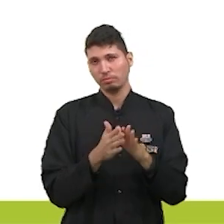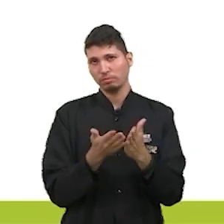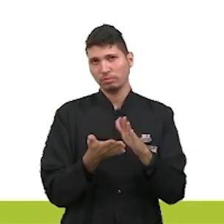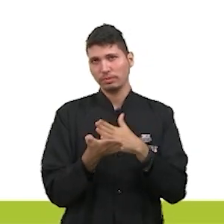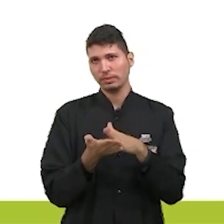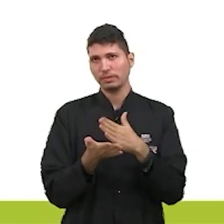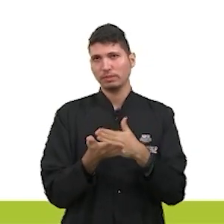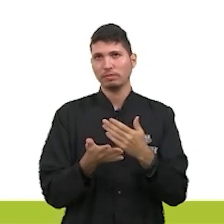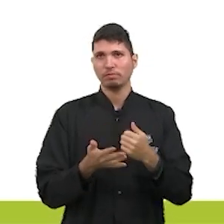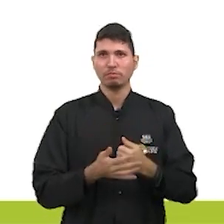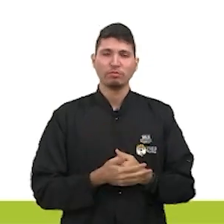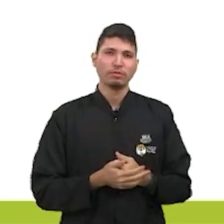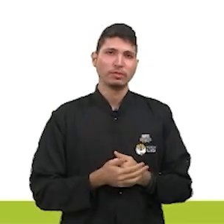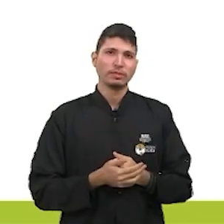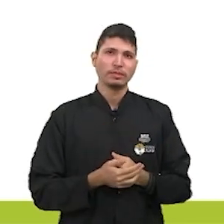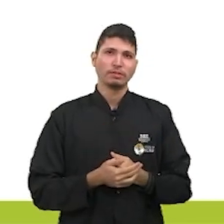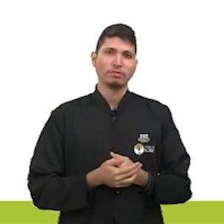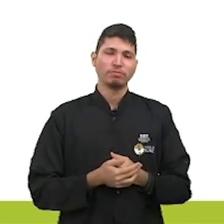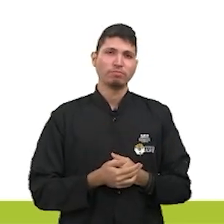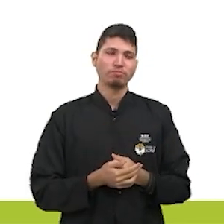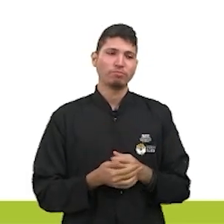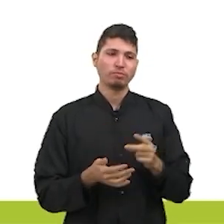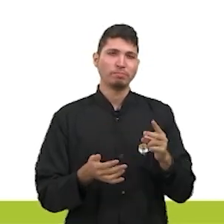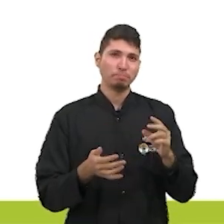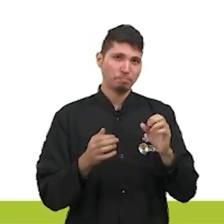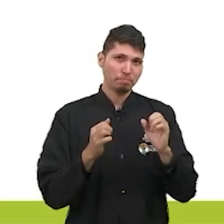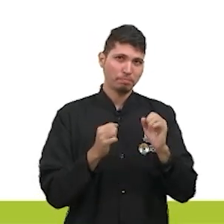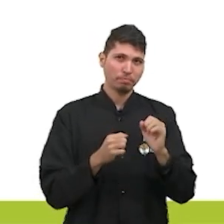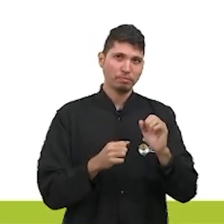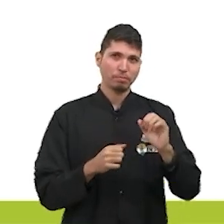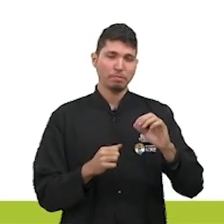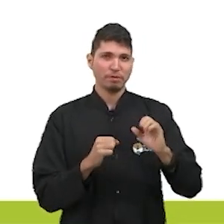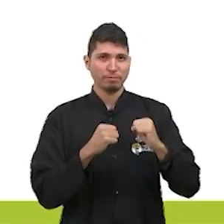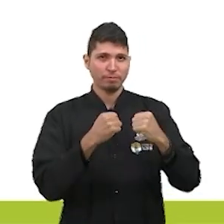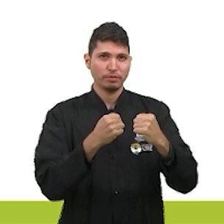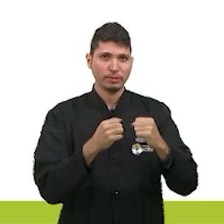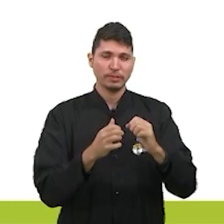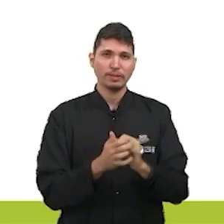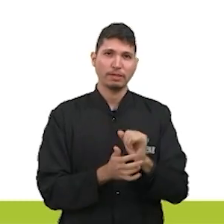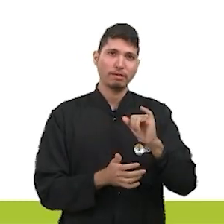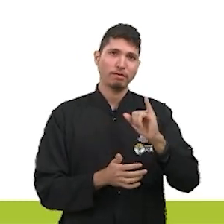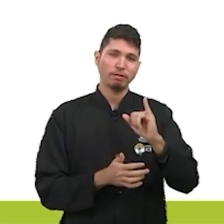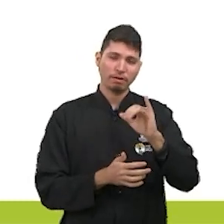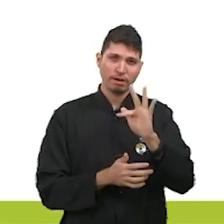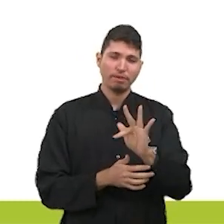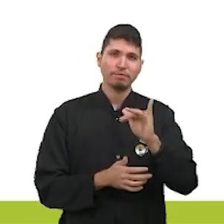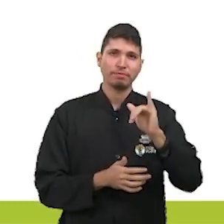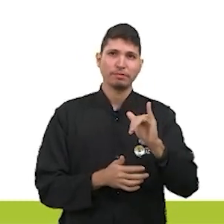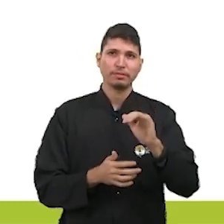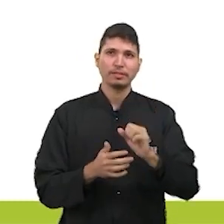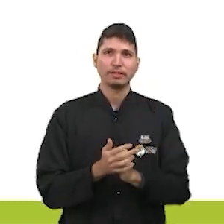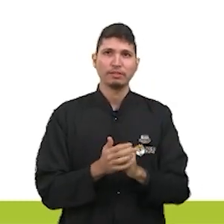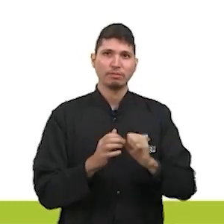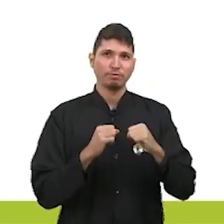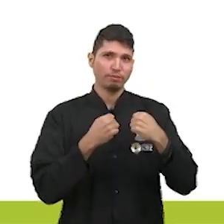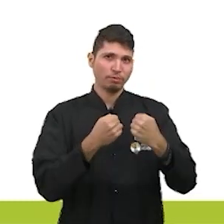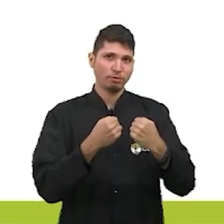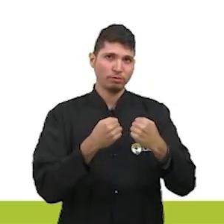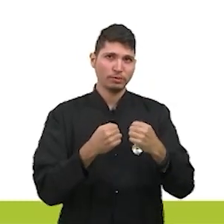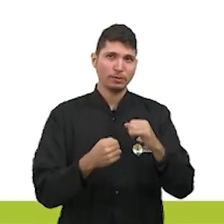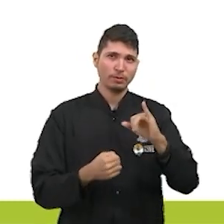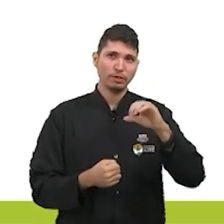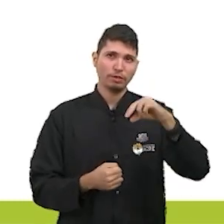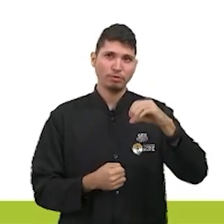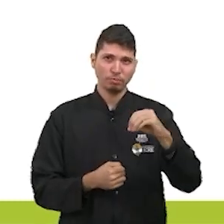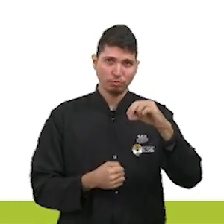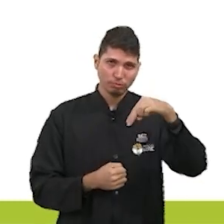íon dipolo como se fosse uma força intermolecular, tá? Forças íon dipolo é o